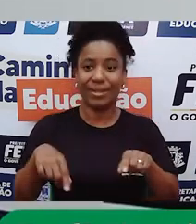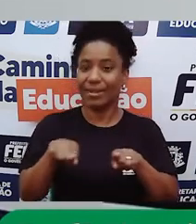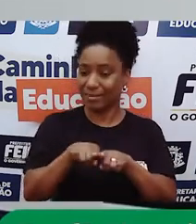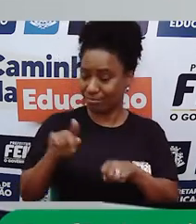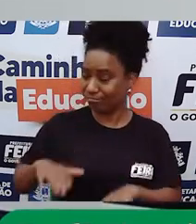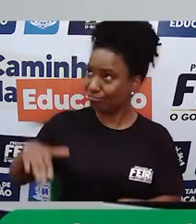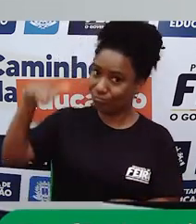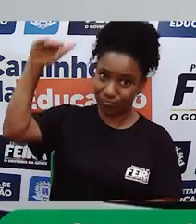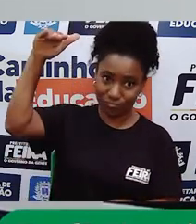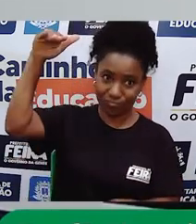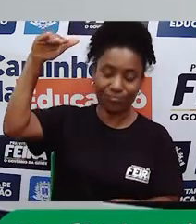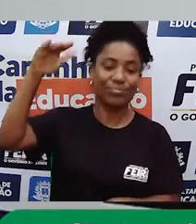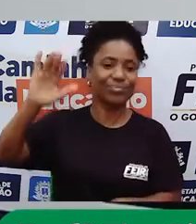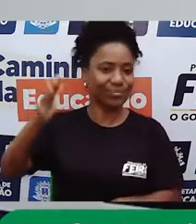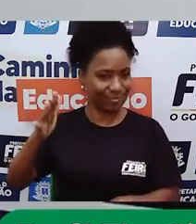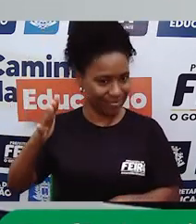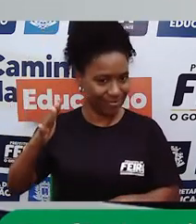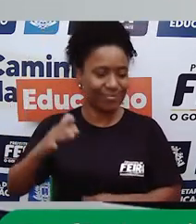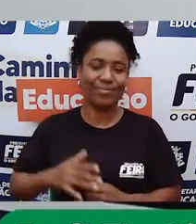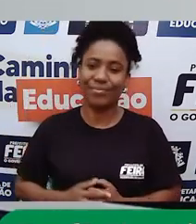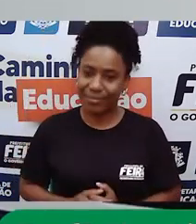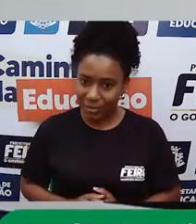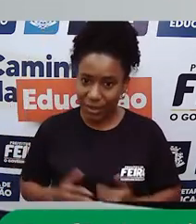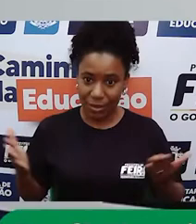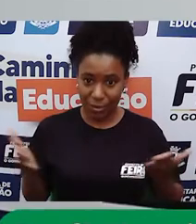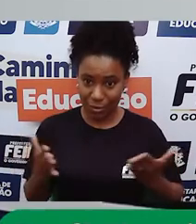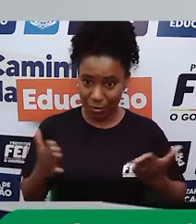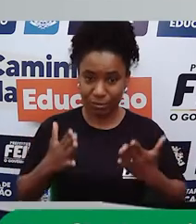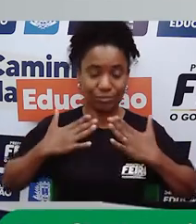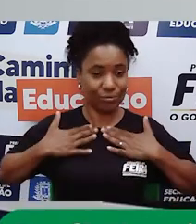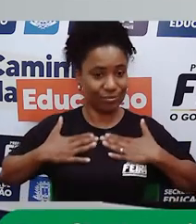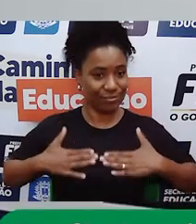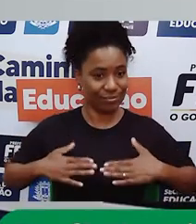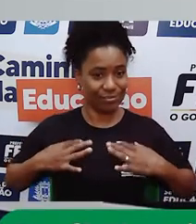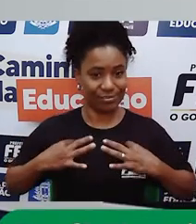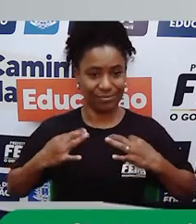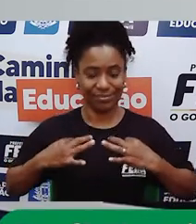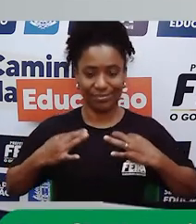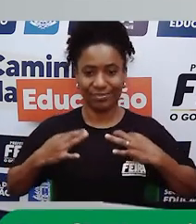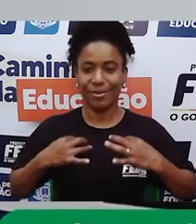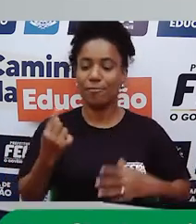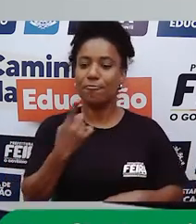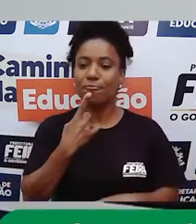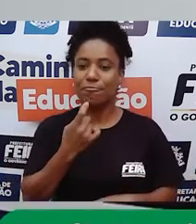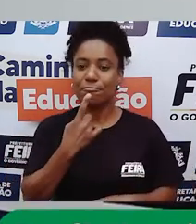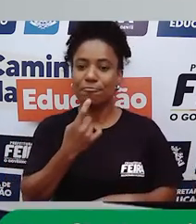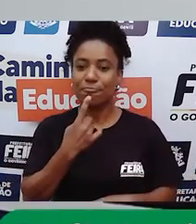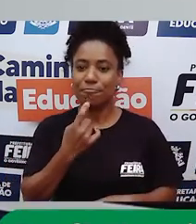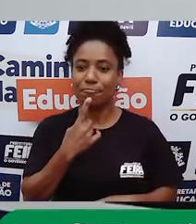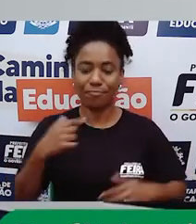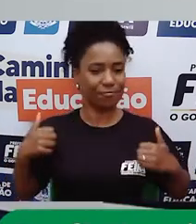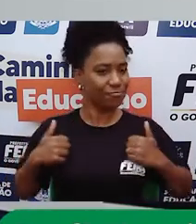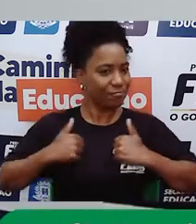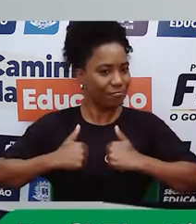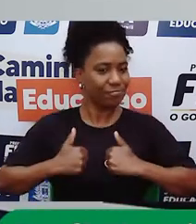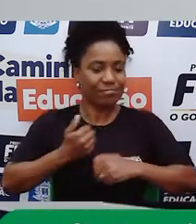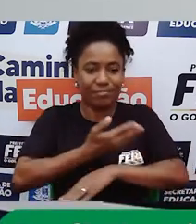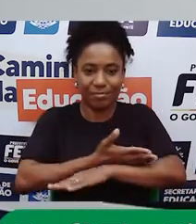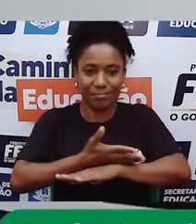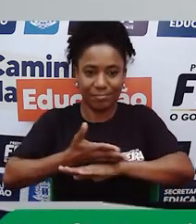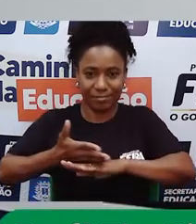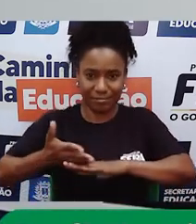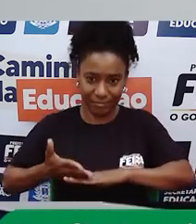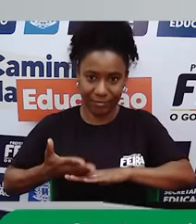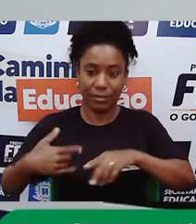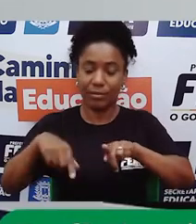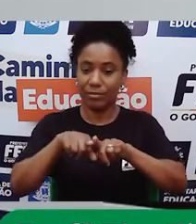média. Hoje estou usando uma blusa vermelha e um guardapó branco. Uso